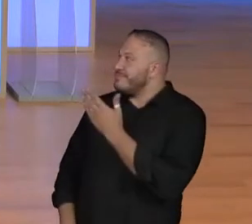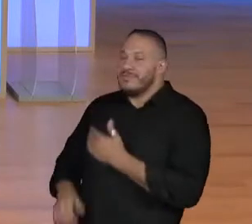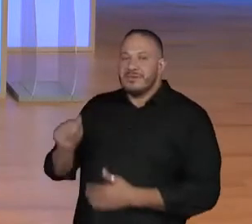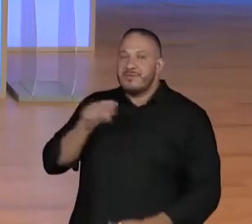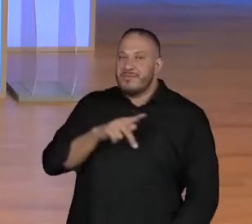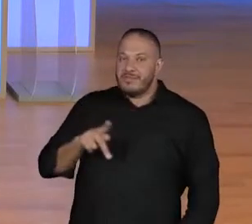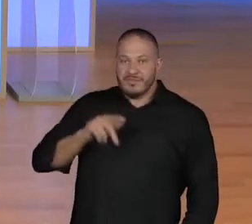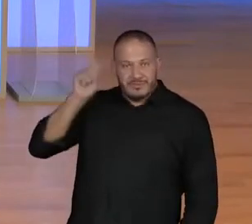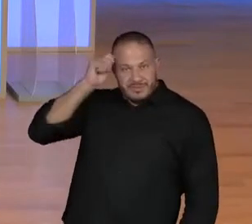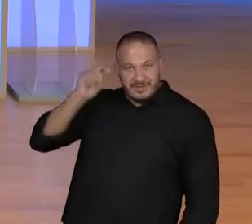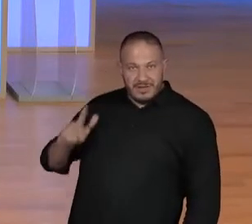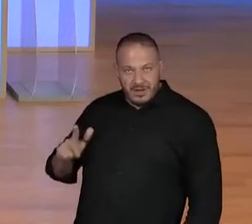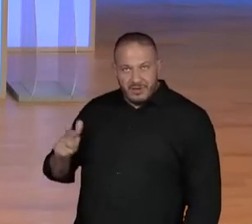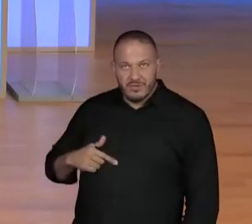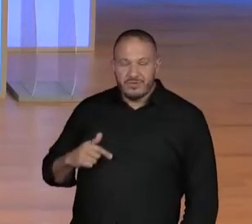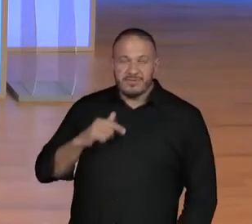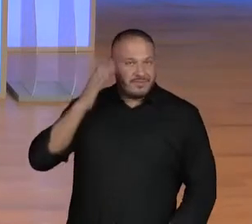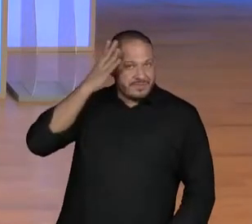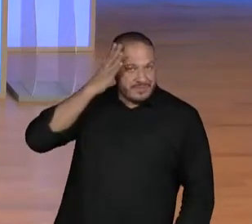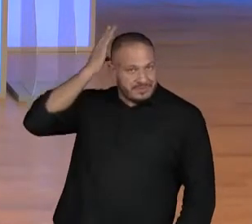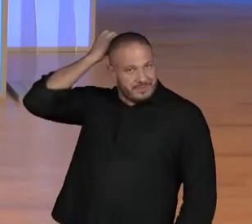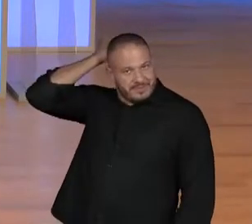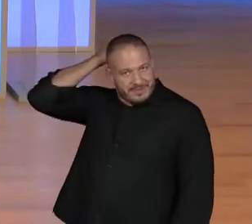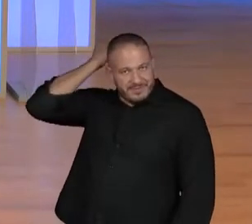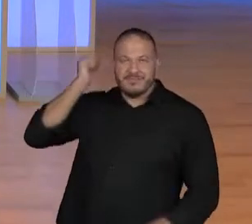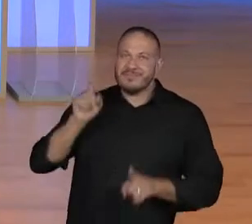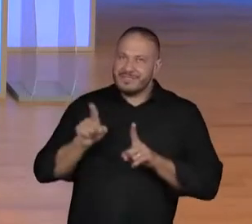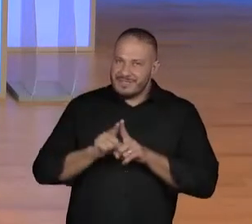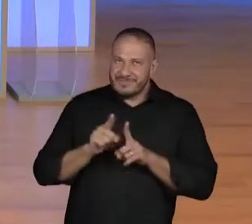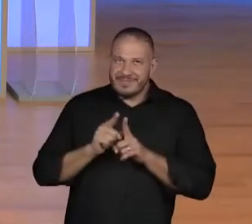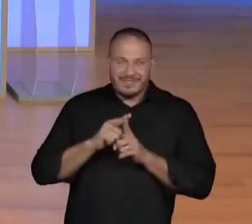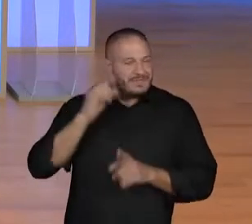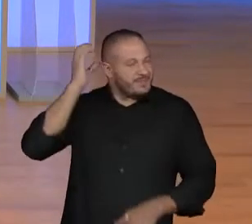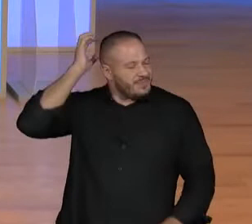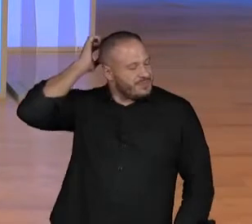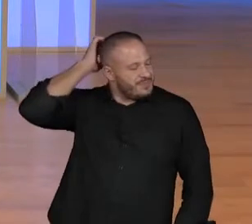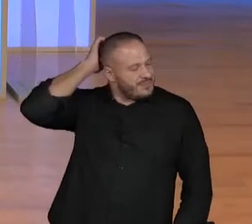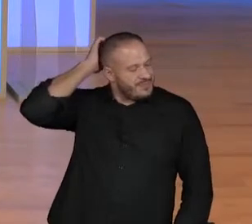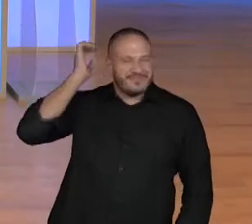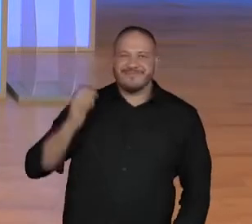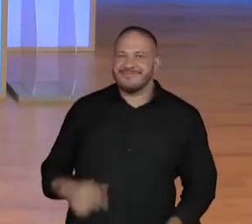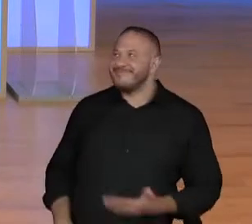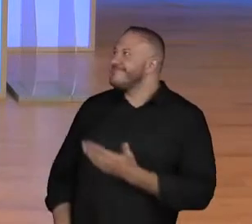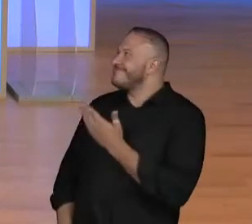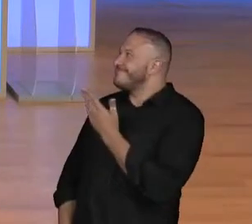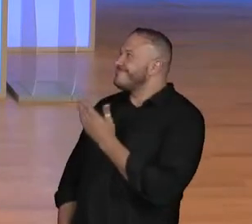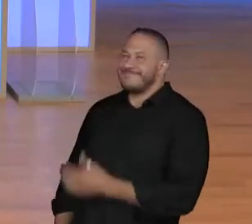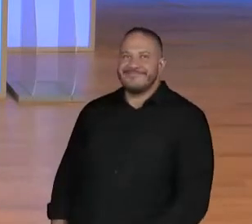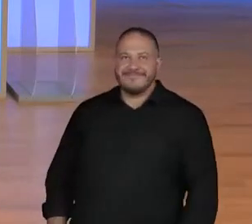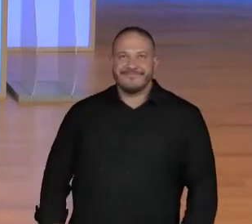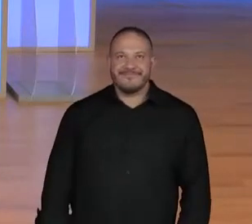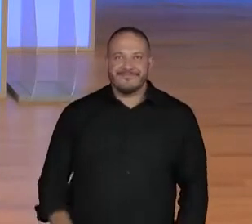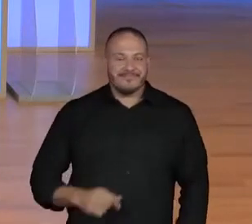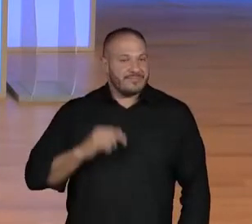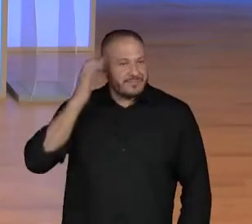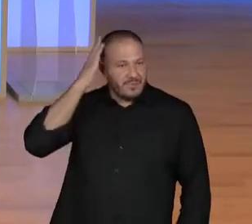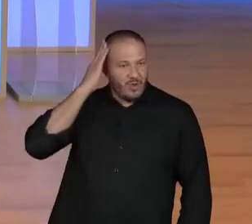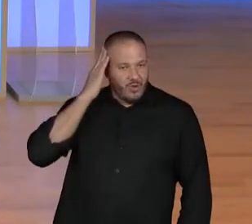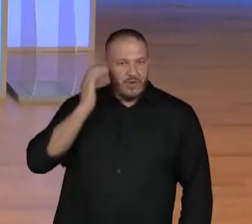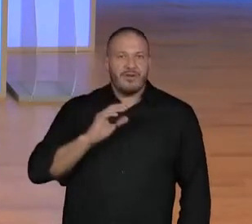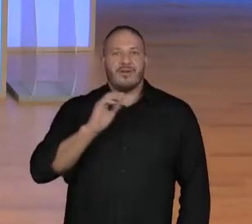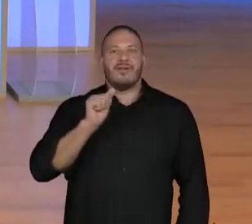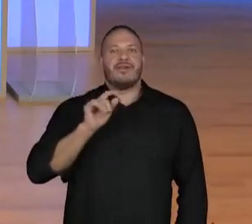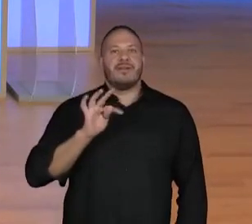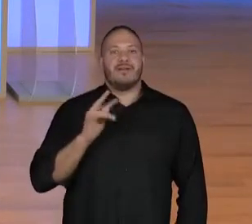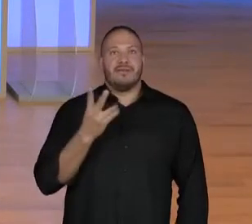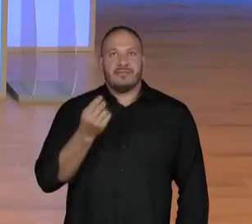cabelos curtos, eles também estão presos, né, num birotinho aqui, um coquezinho. Eles são castanhos,